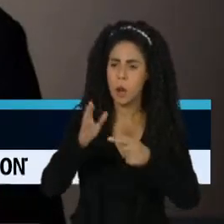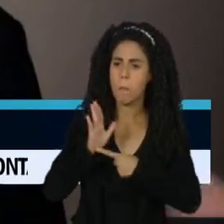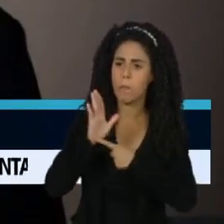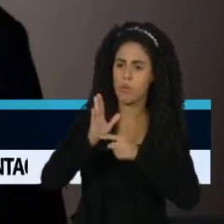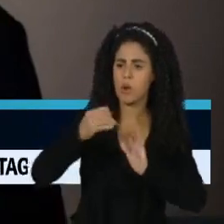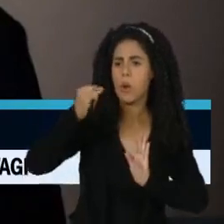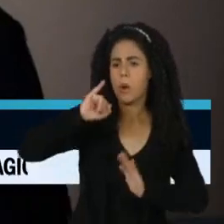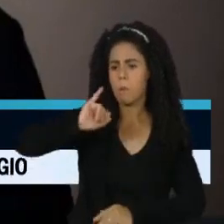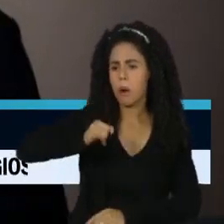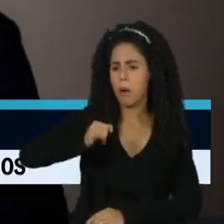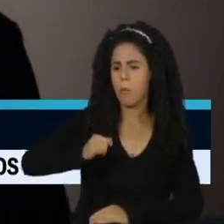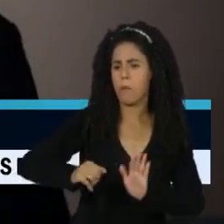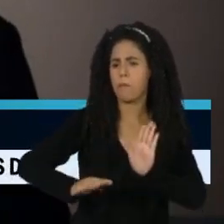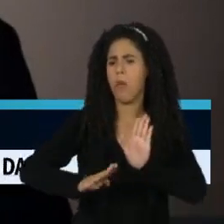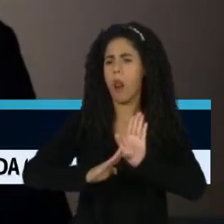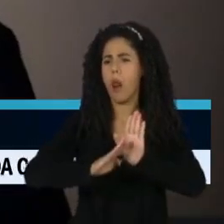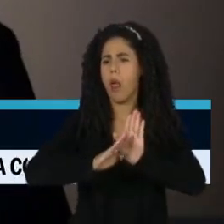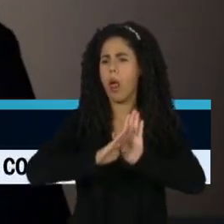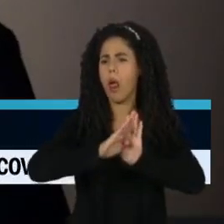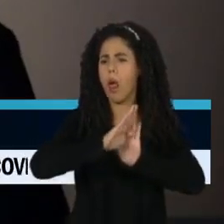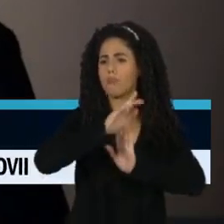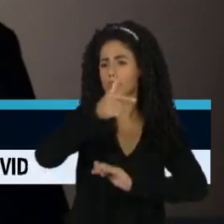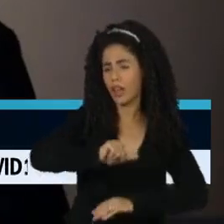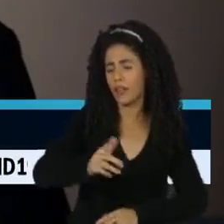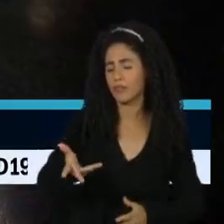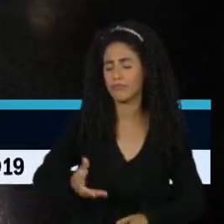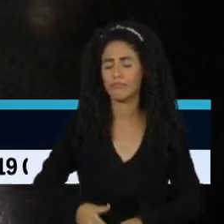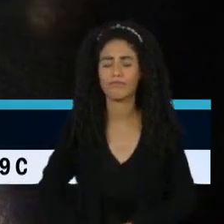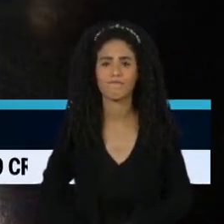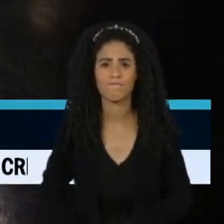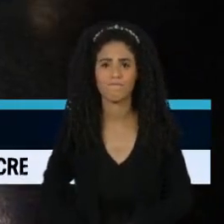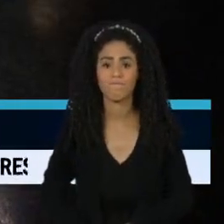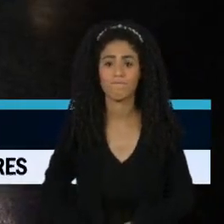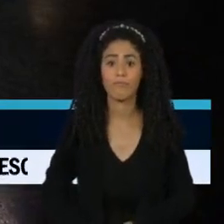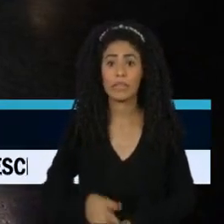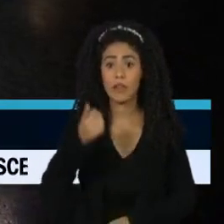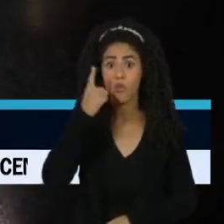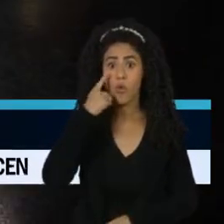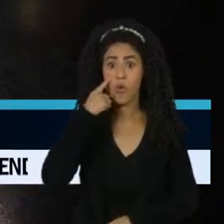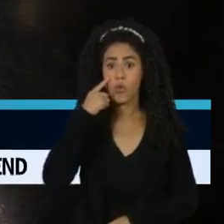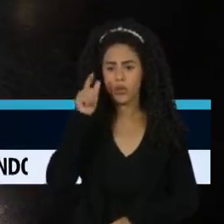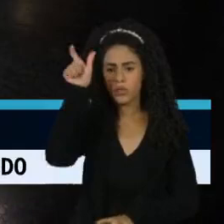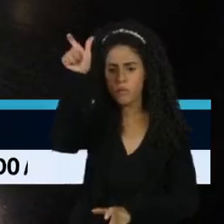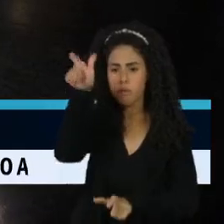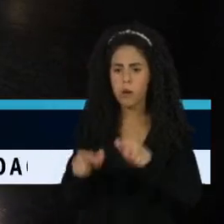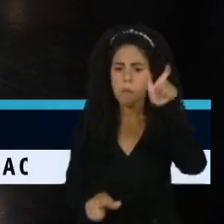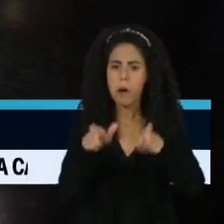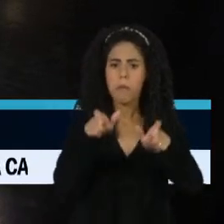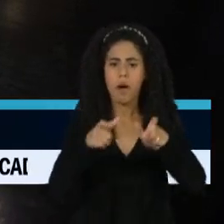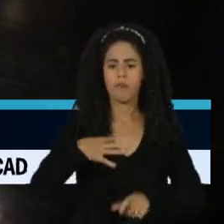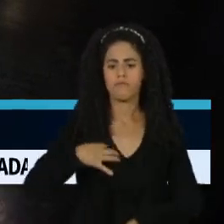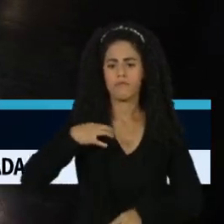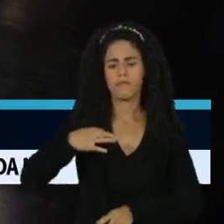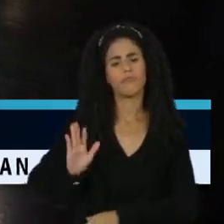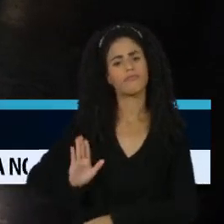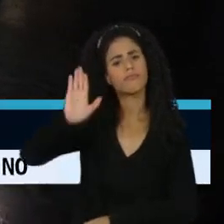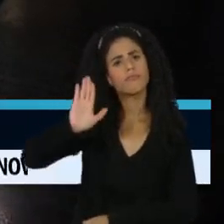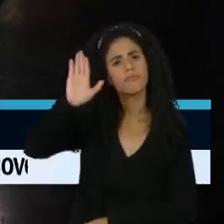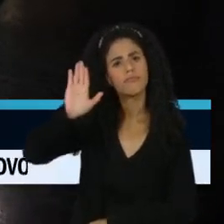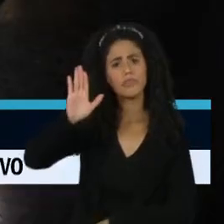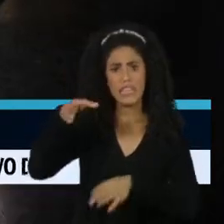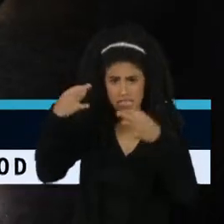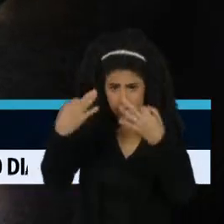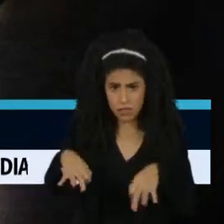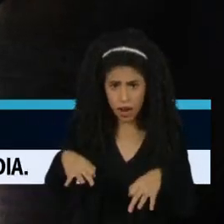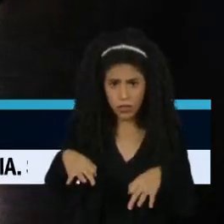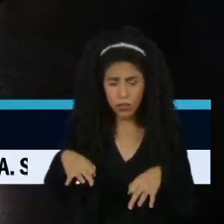dos juros, e isso afeta o crescimento. Os nossos pré-candidatos têm tratado do tema de forma adequada?